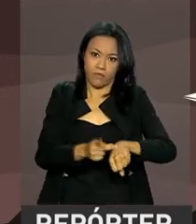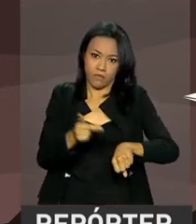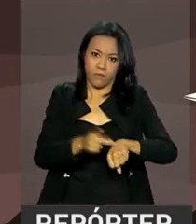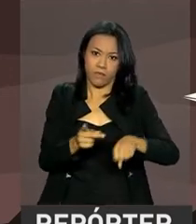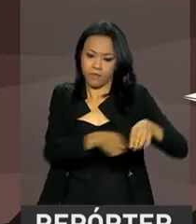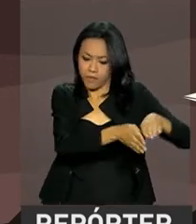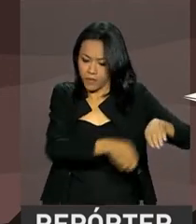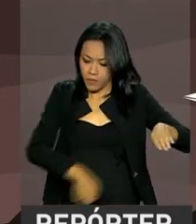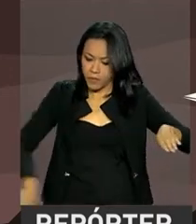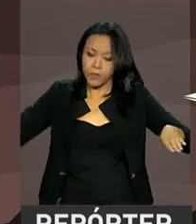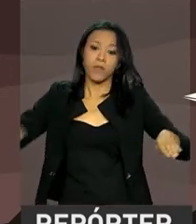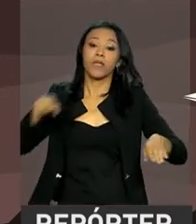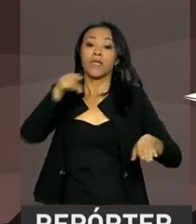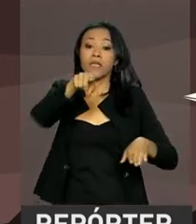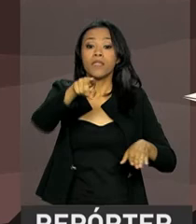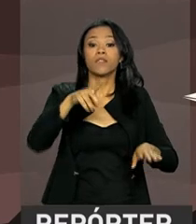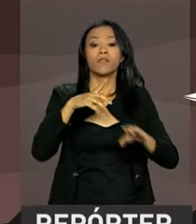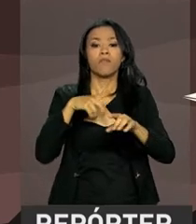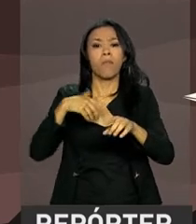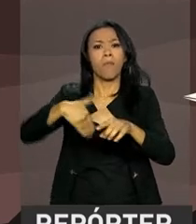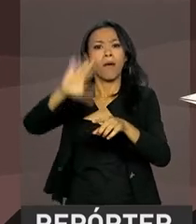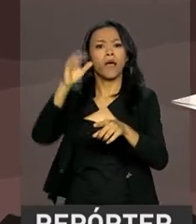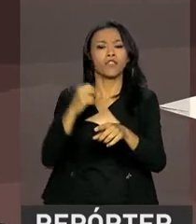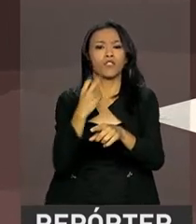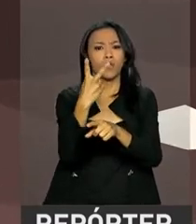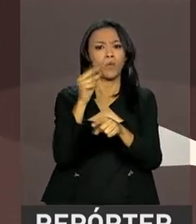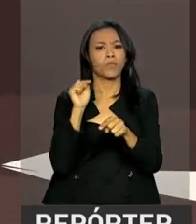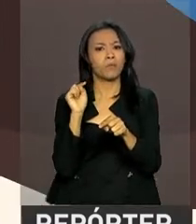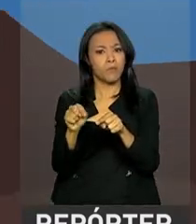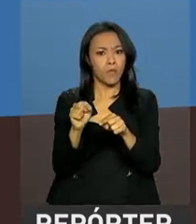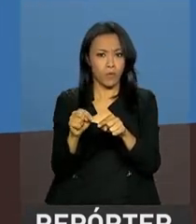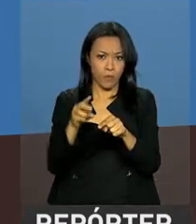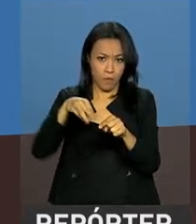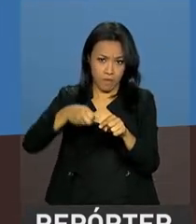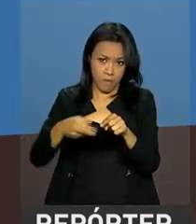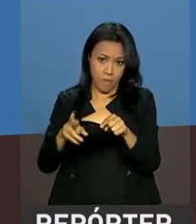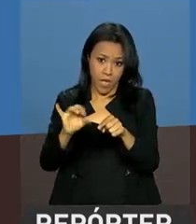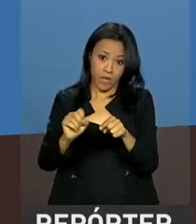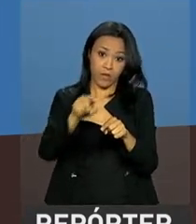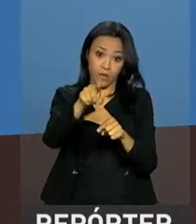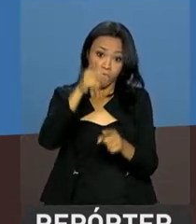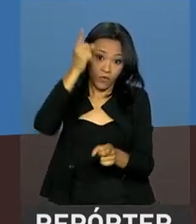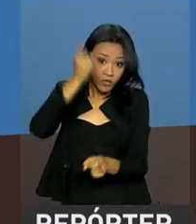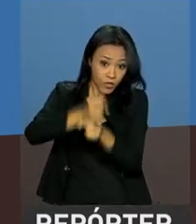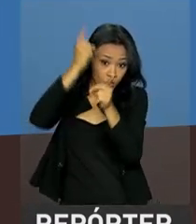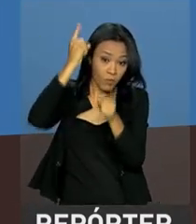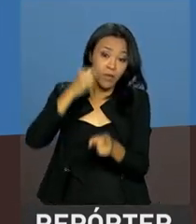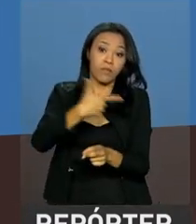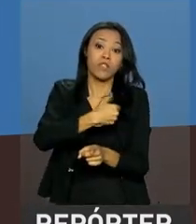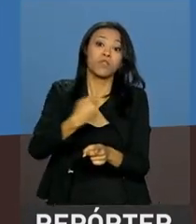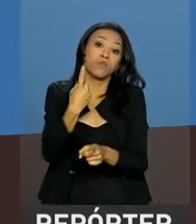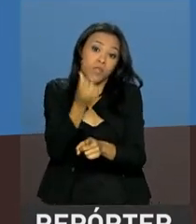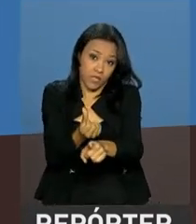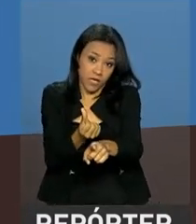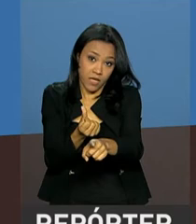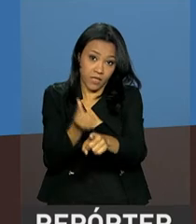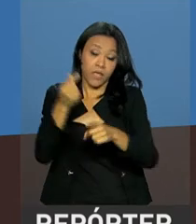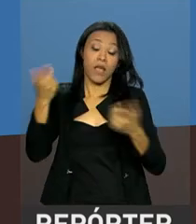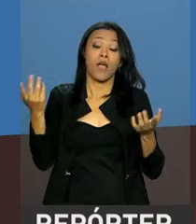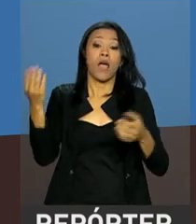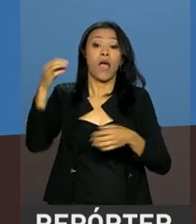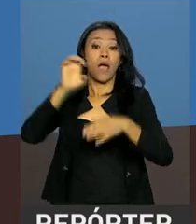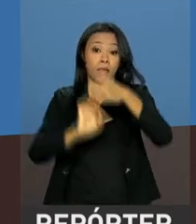camada de sal pode chegar a mais de 2 mil metros de espessura. Descoberto em 2006, a